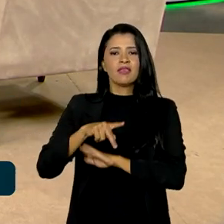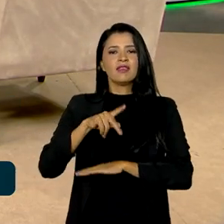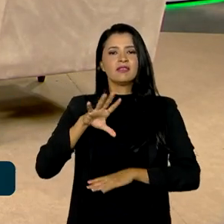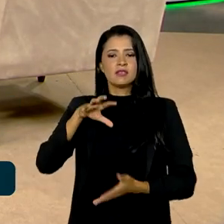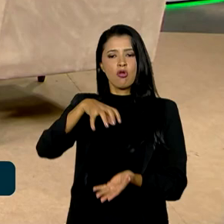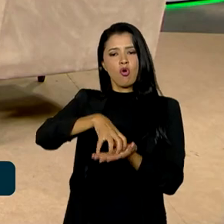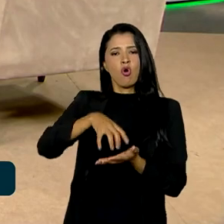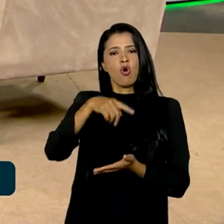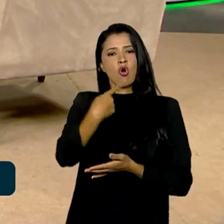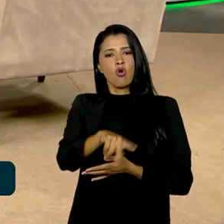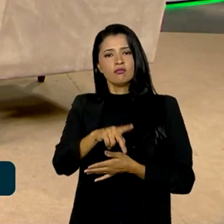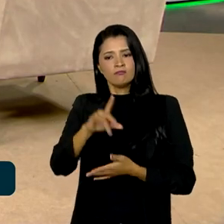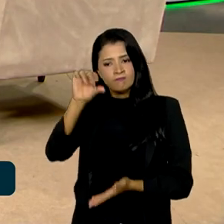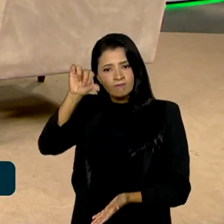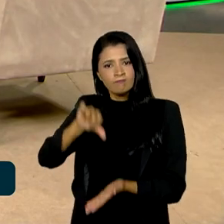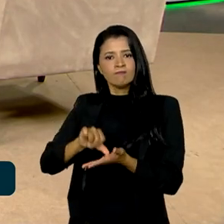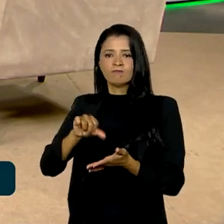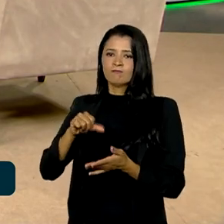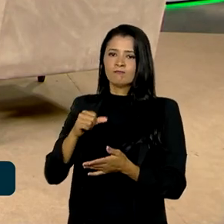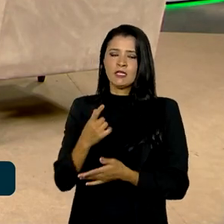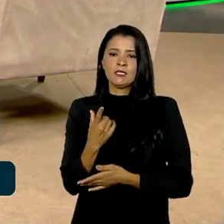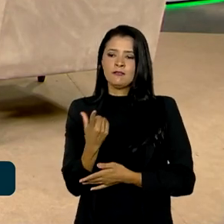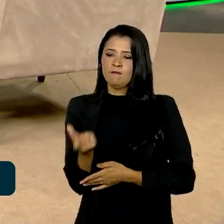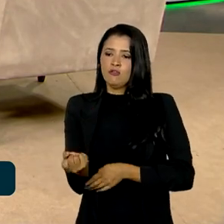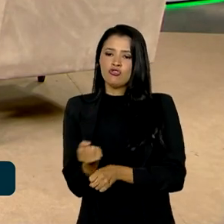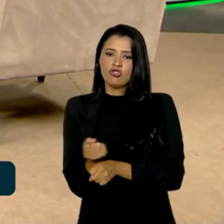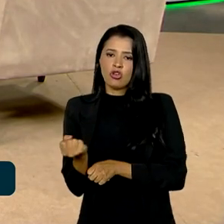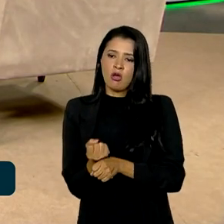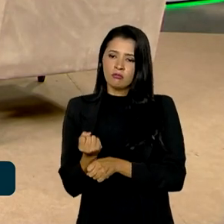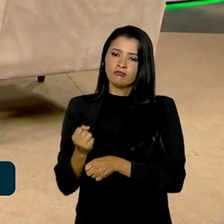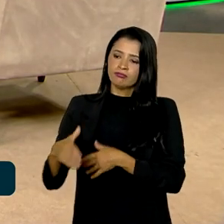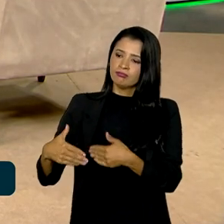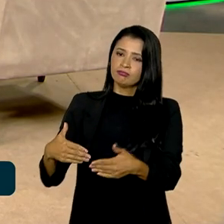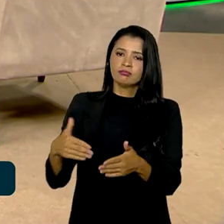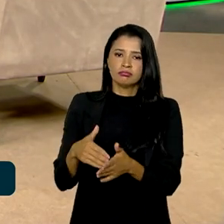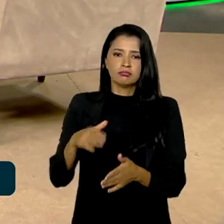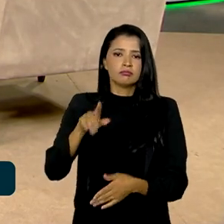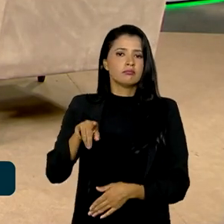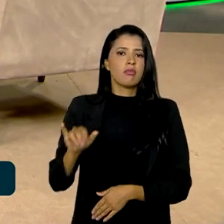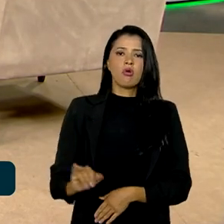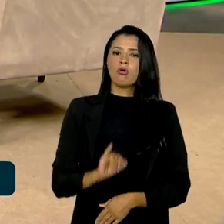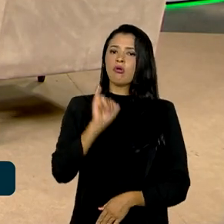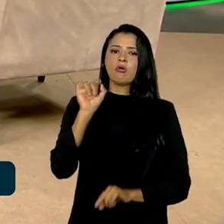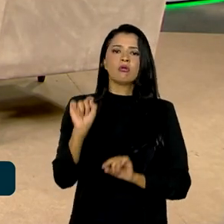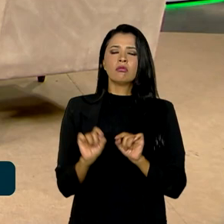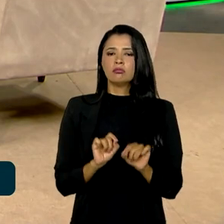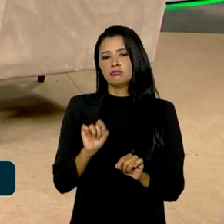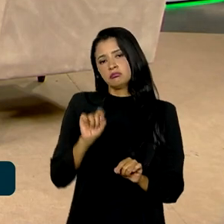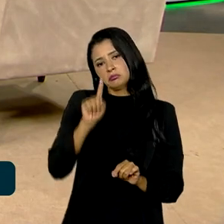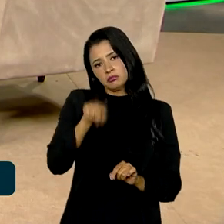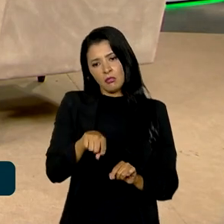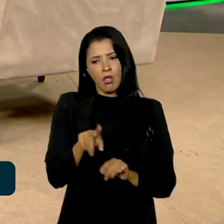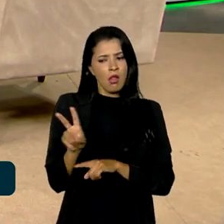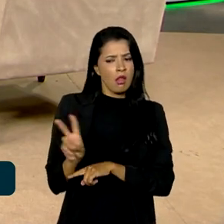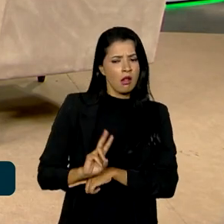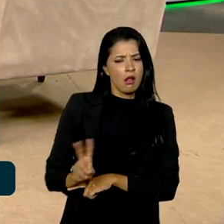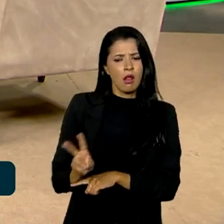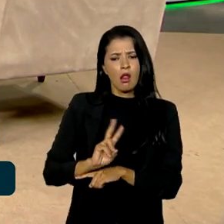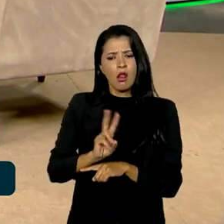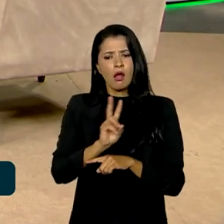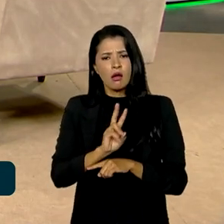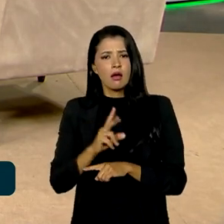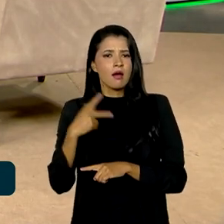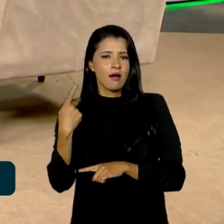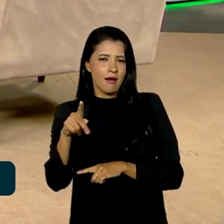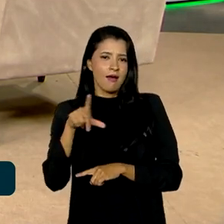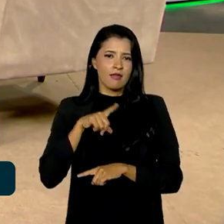se consolidou aí ao longo dessas duas décadas, né? Como o importante, digamos, fiscalizador